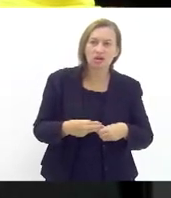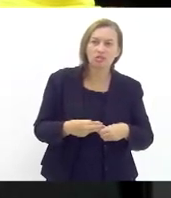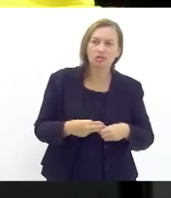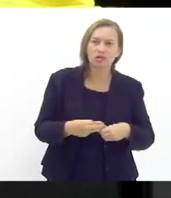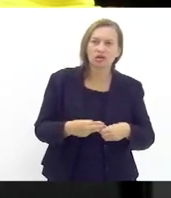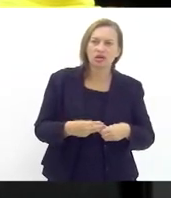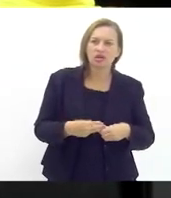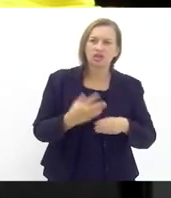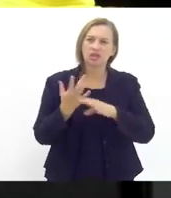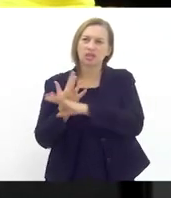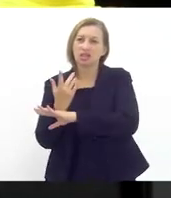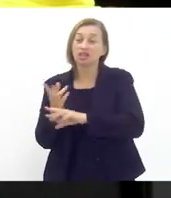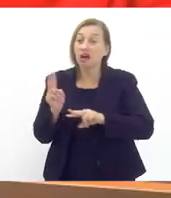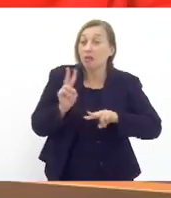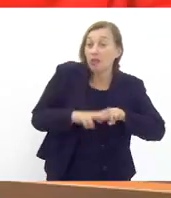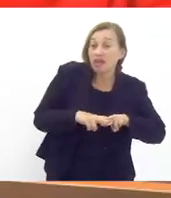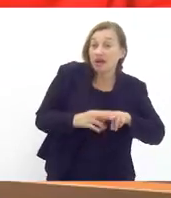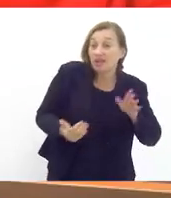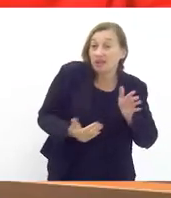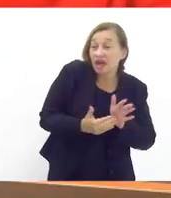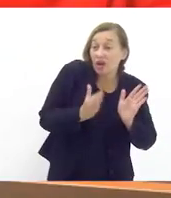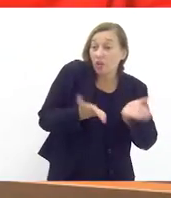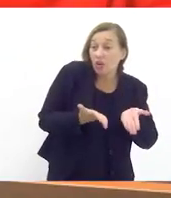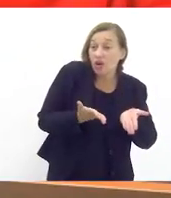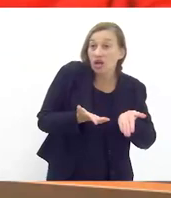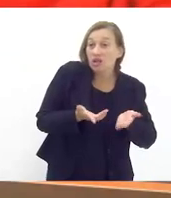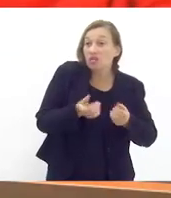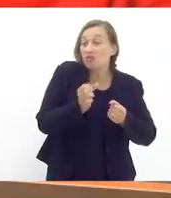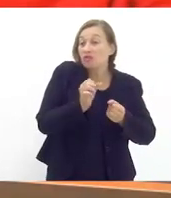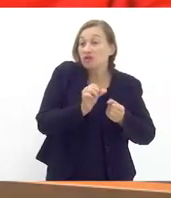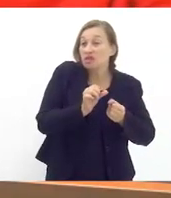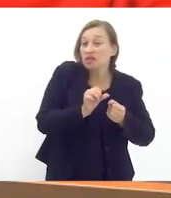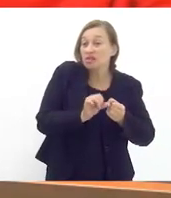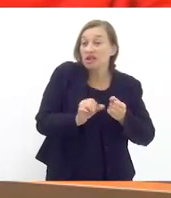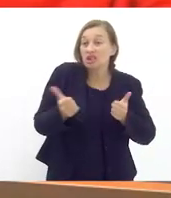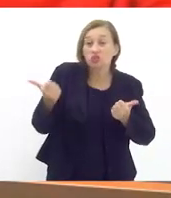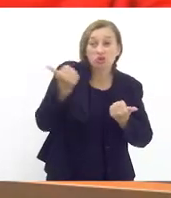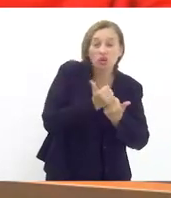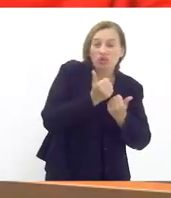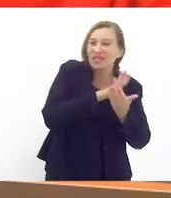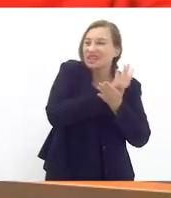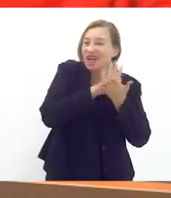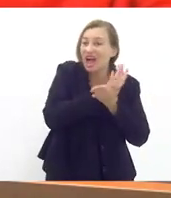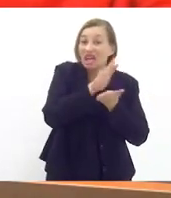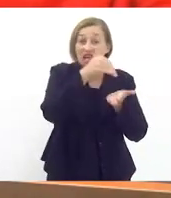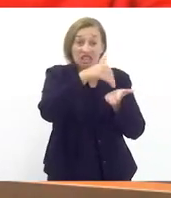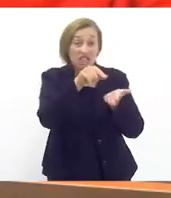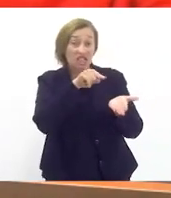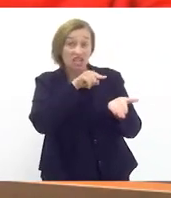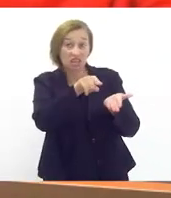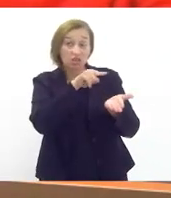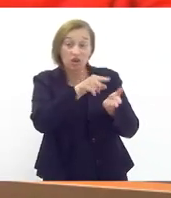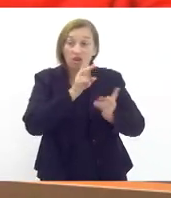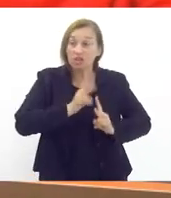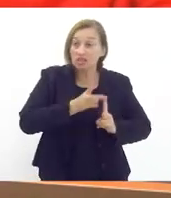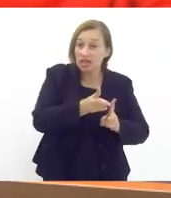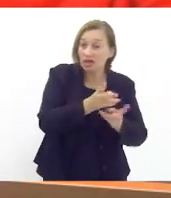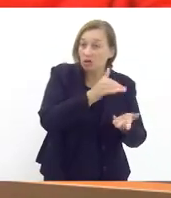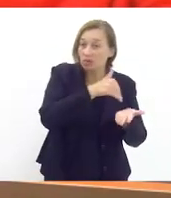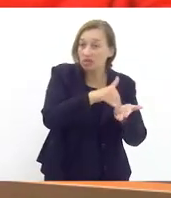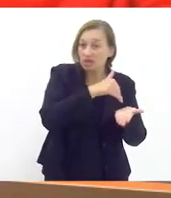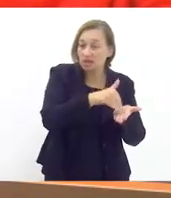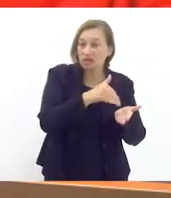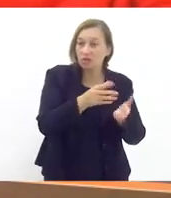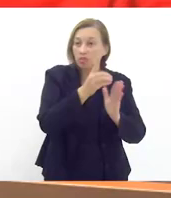e até o presente momento não foi feito uma substituição esse secretário segue como secretário